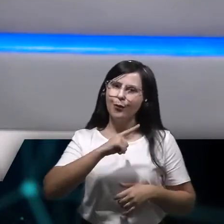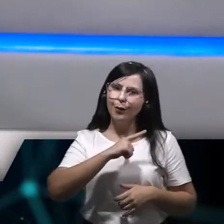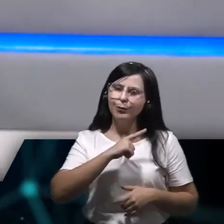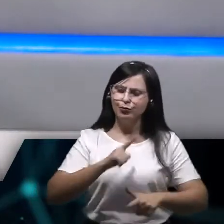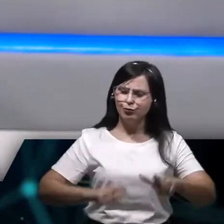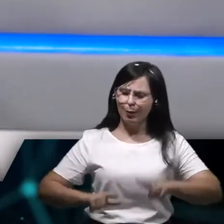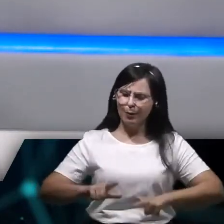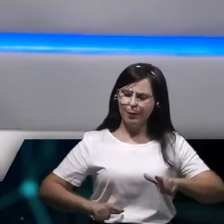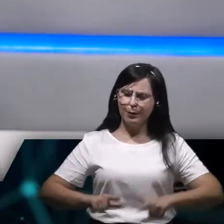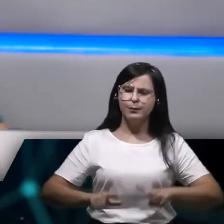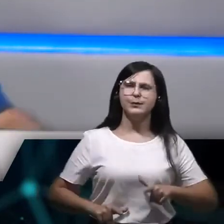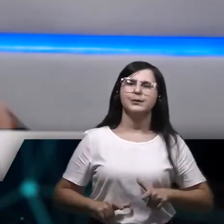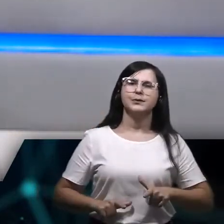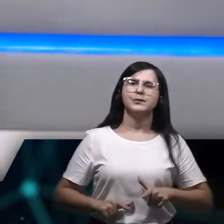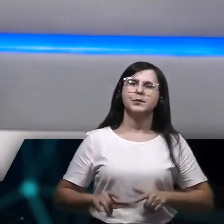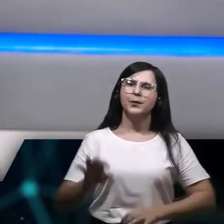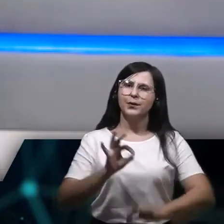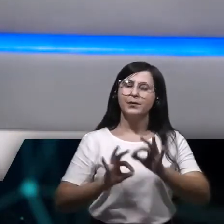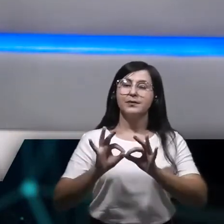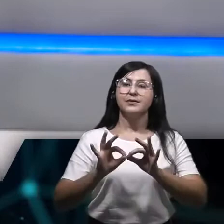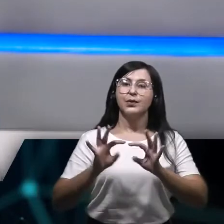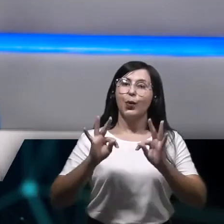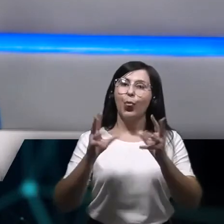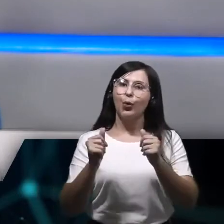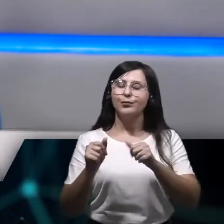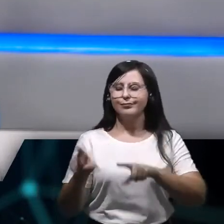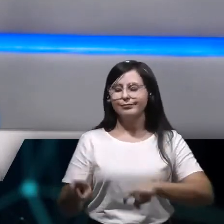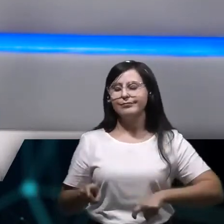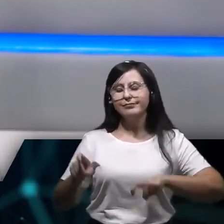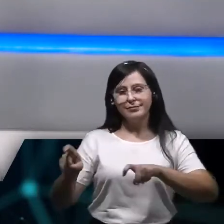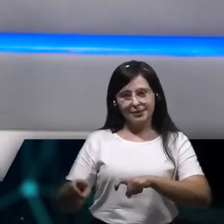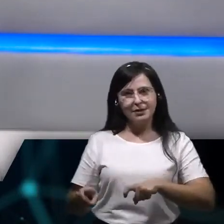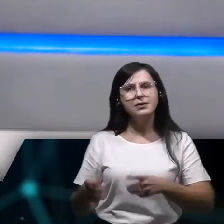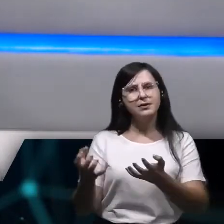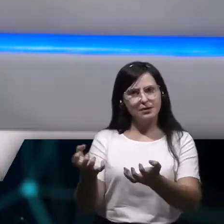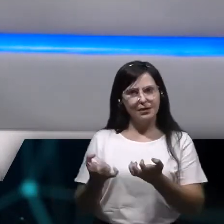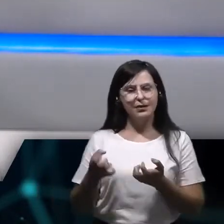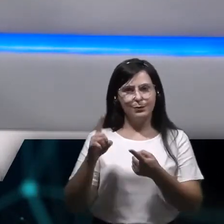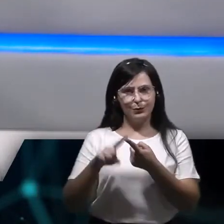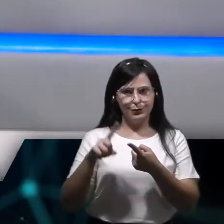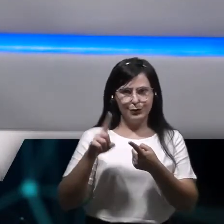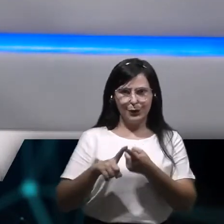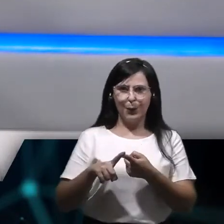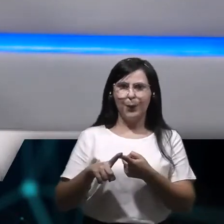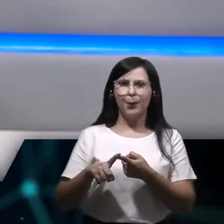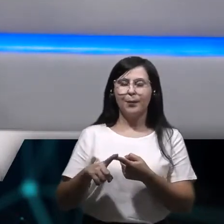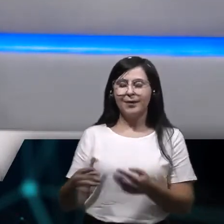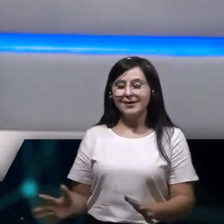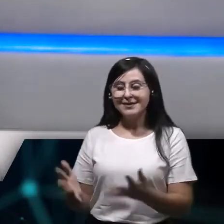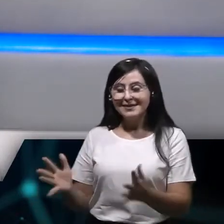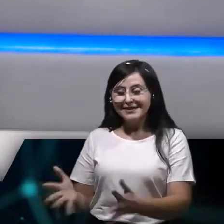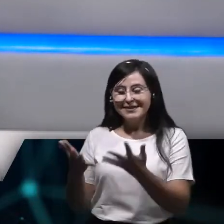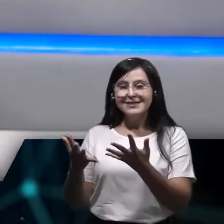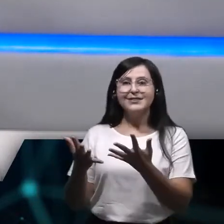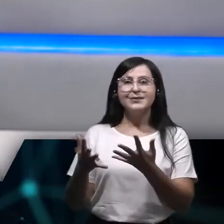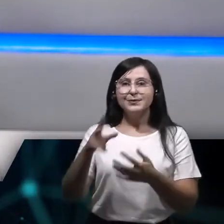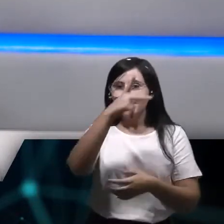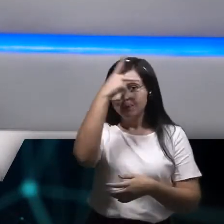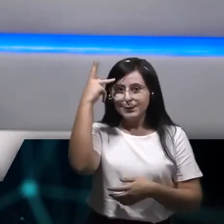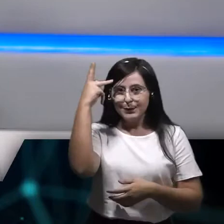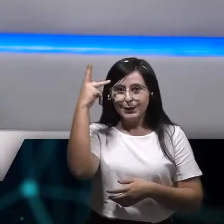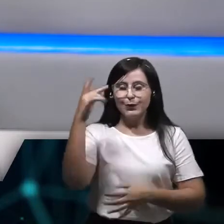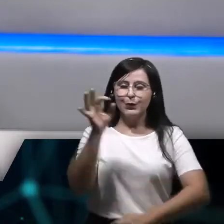manutenção das vias para escoação de produção, como nós fizemos. Continuar incentivando os apicultores,